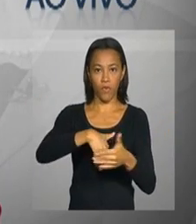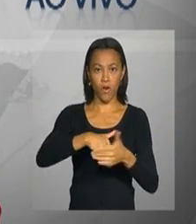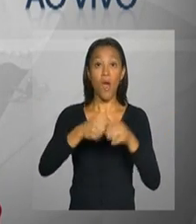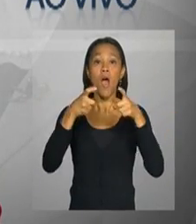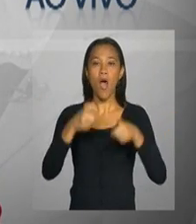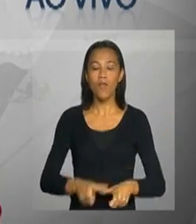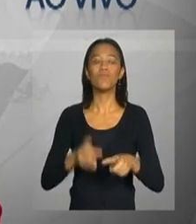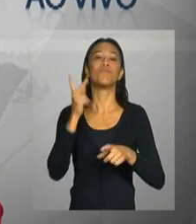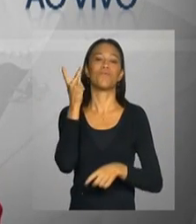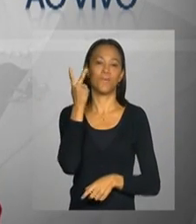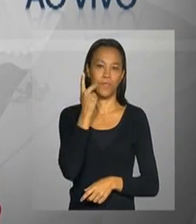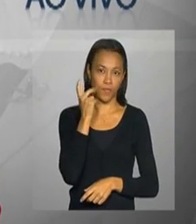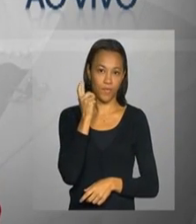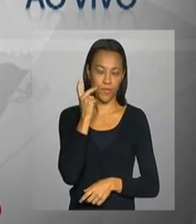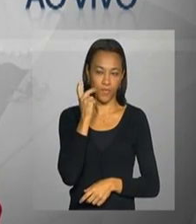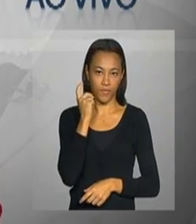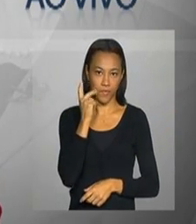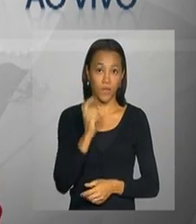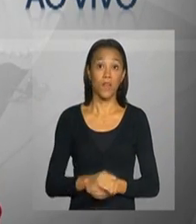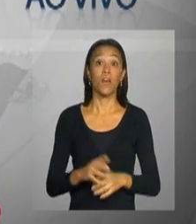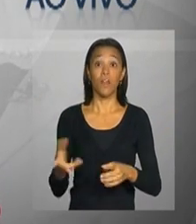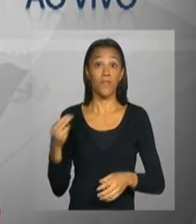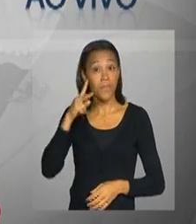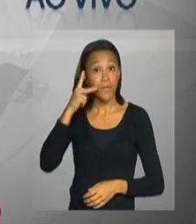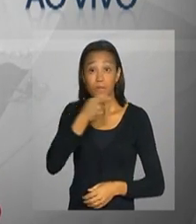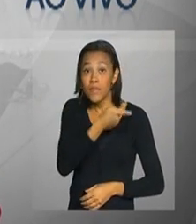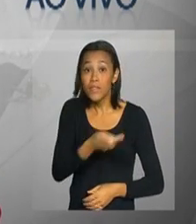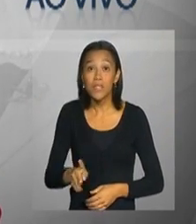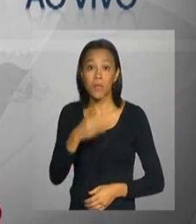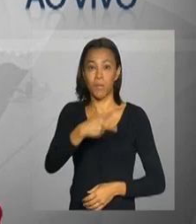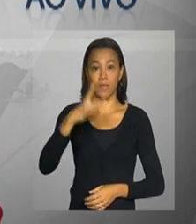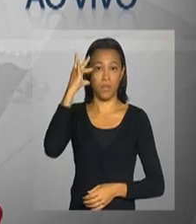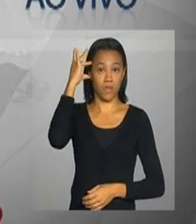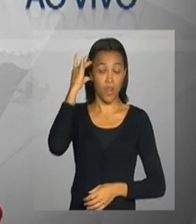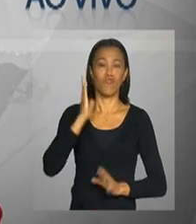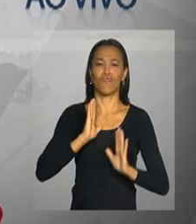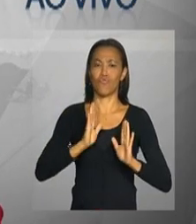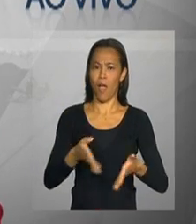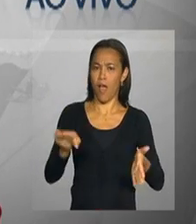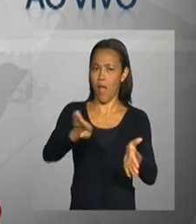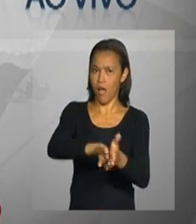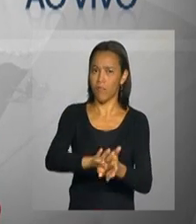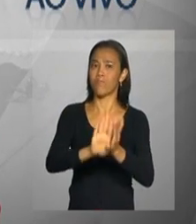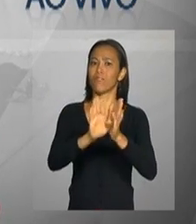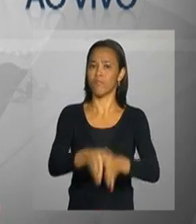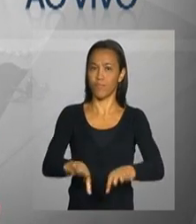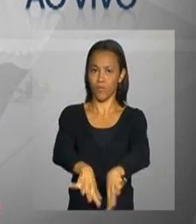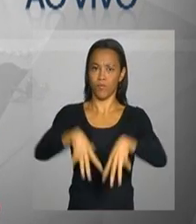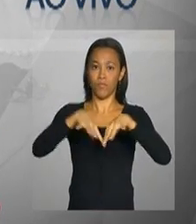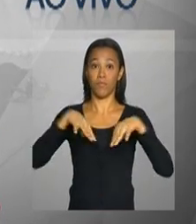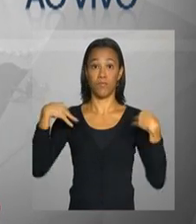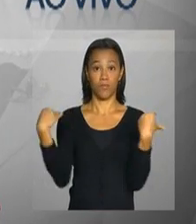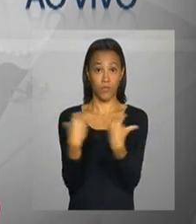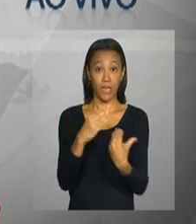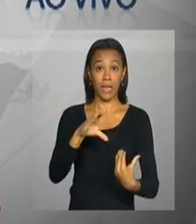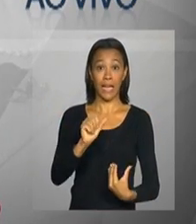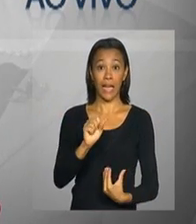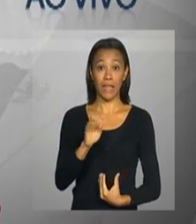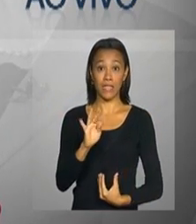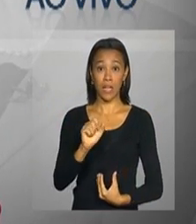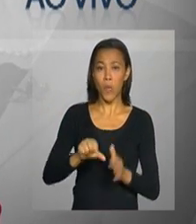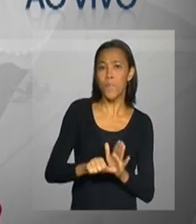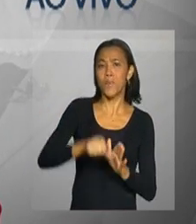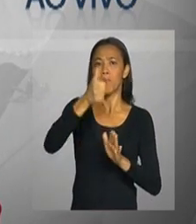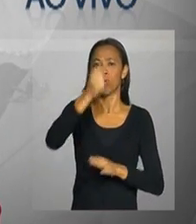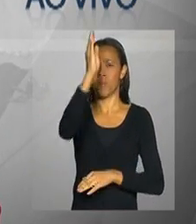do Castelo Branco, em Fortaleza, a visita da presidenta Dilma Rousseff. Ela já está no estádio. O Castelão é o primeiro estádio do